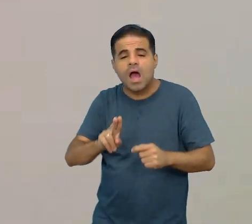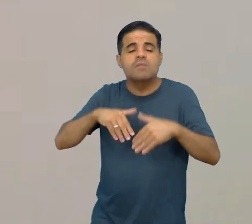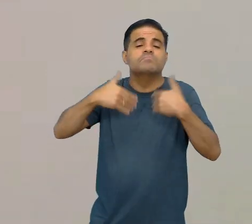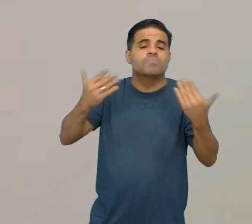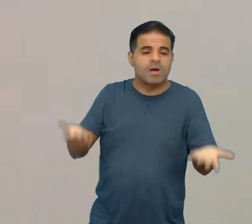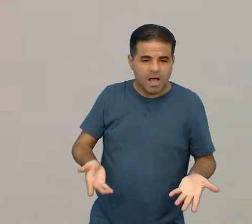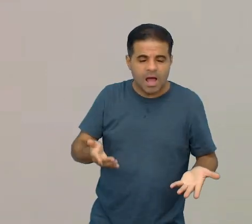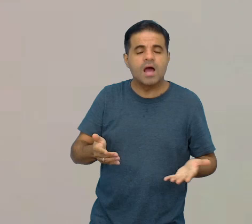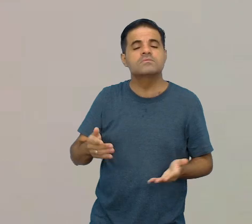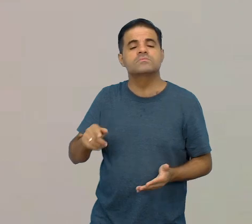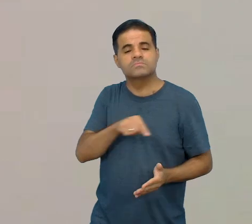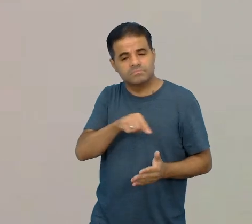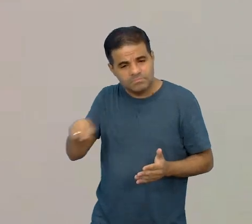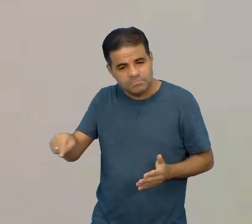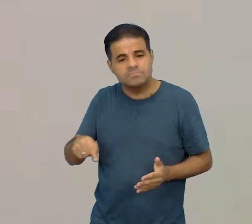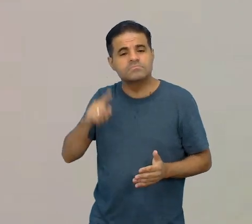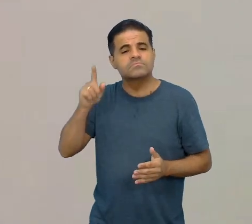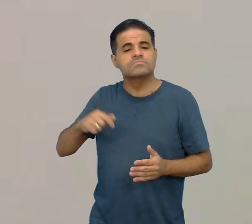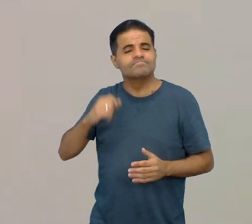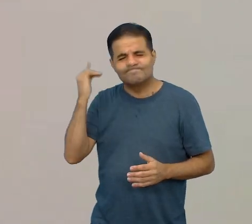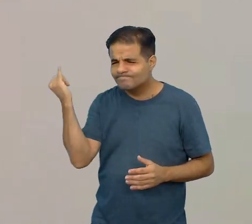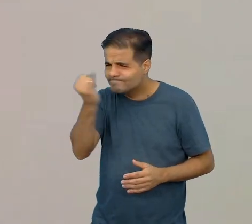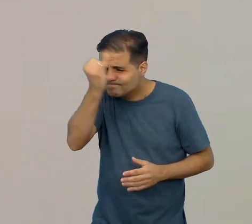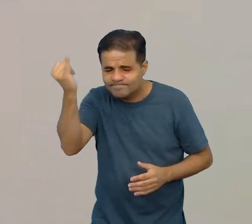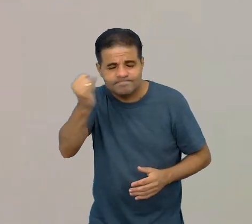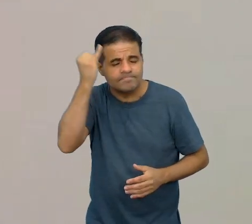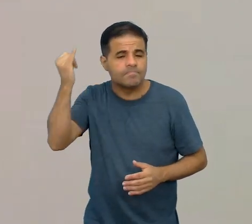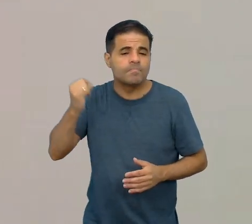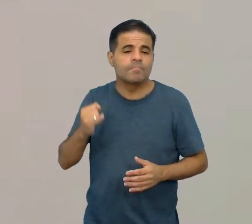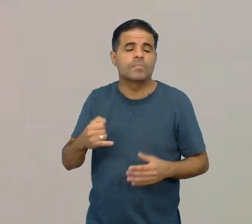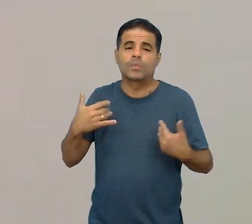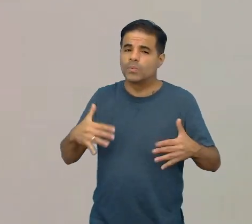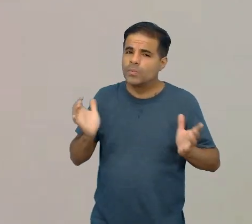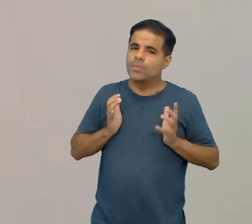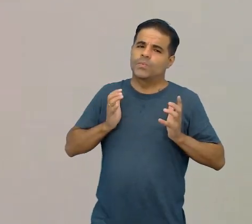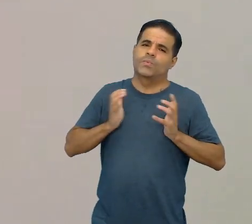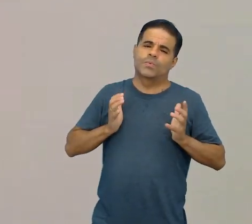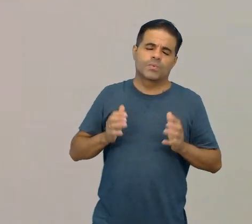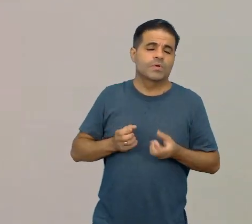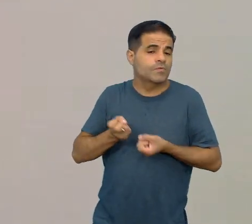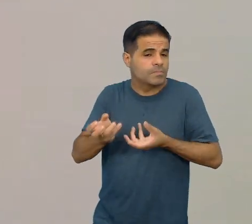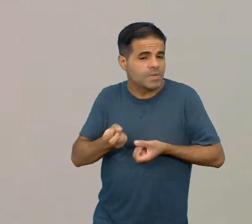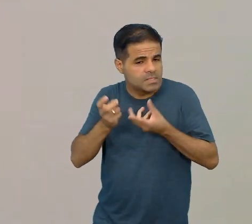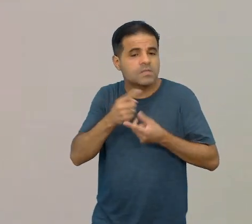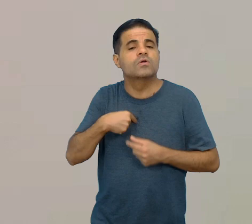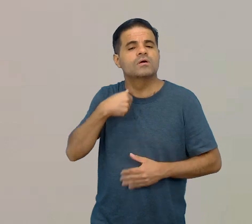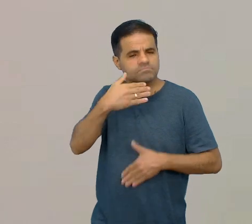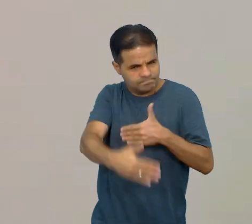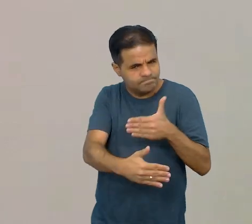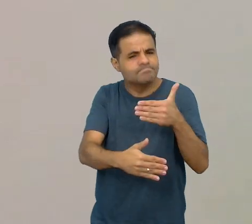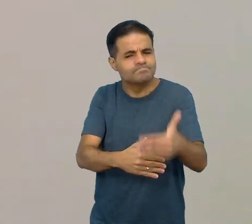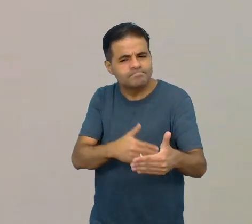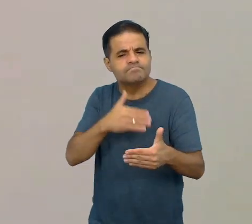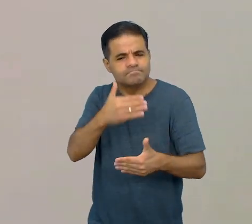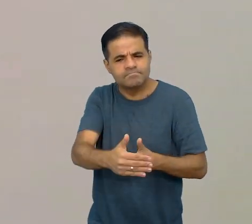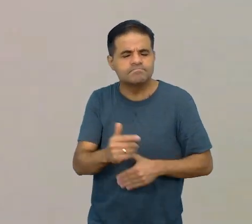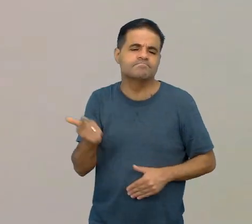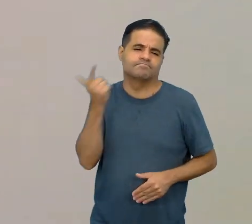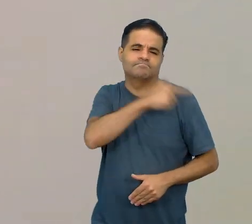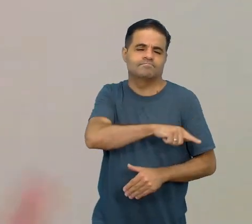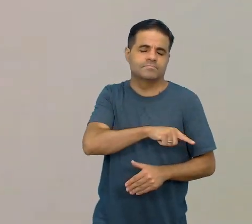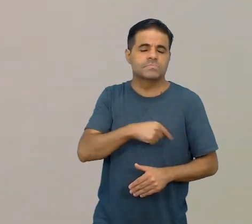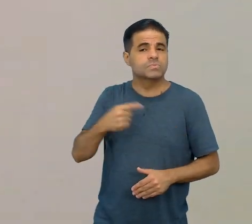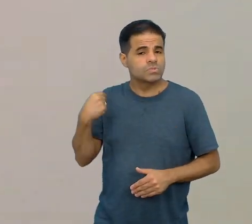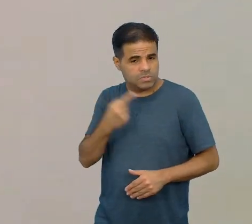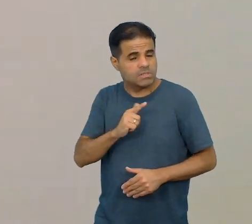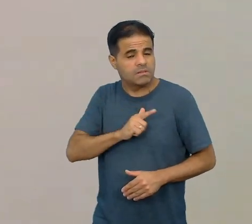nesse momento ali tão primordial, né, e tão rico, né, que eu acho que é assim que a gente avança. Quando a gente